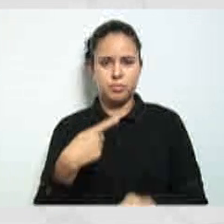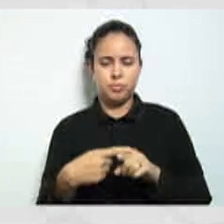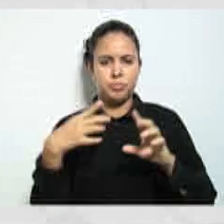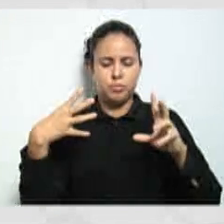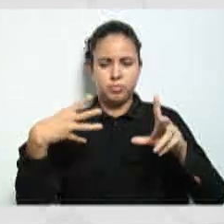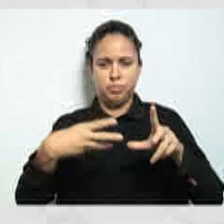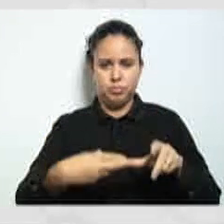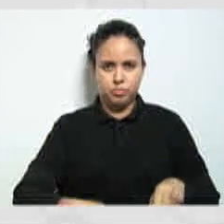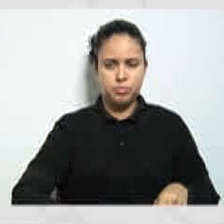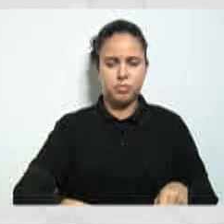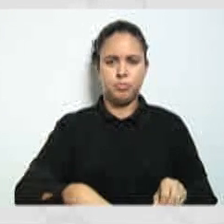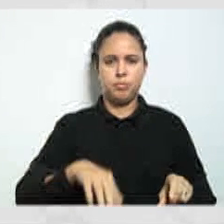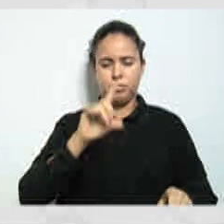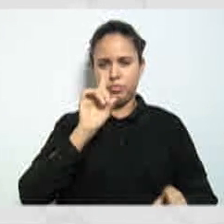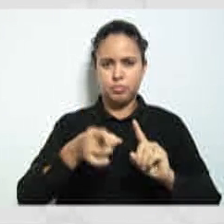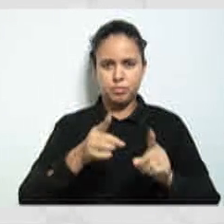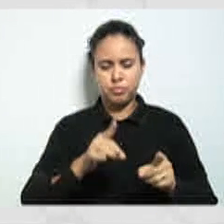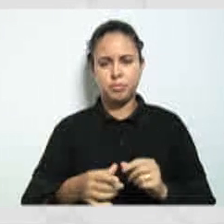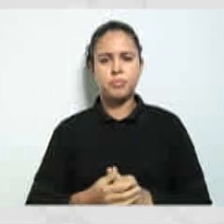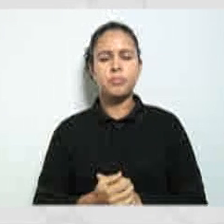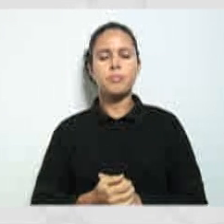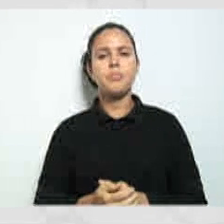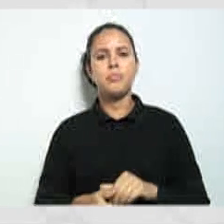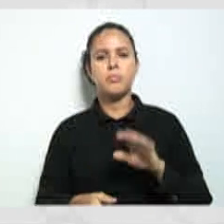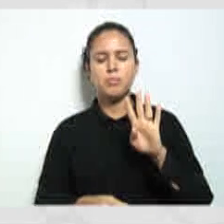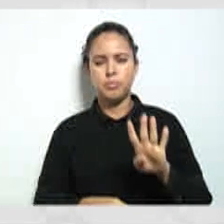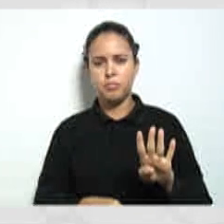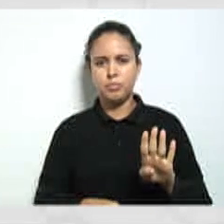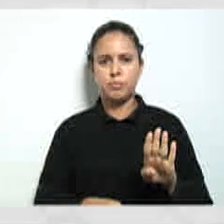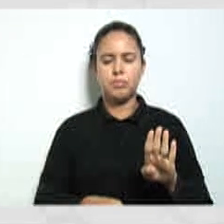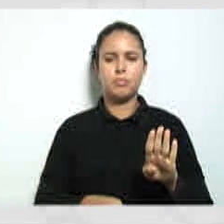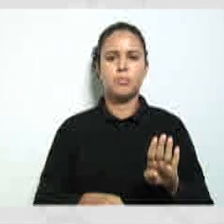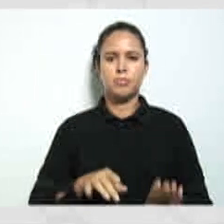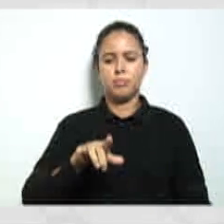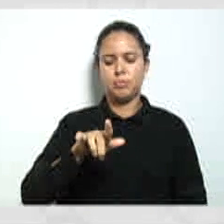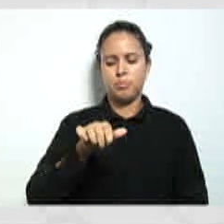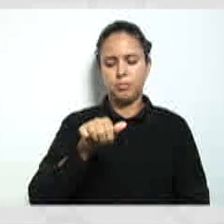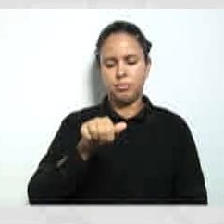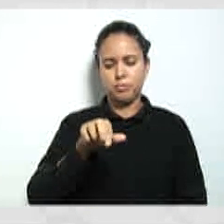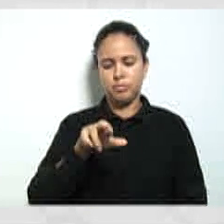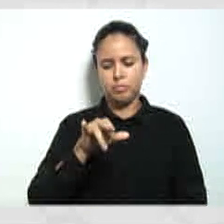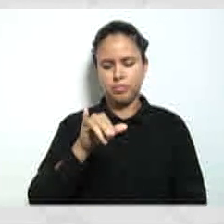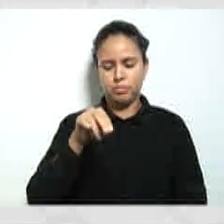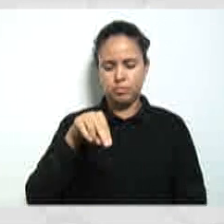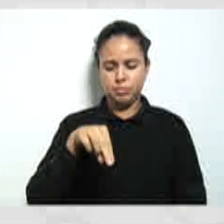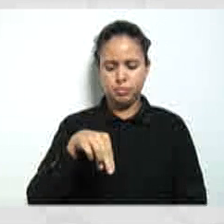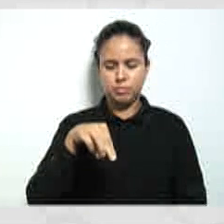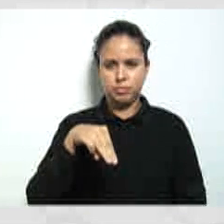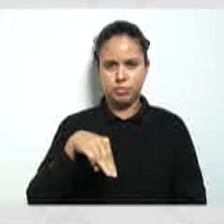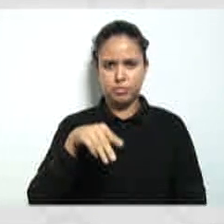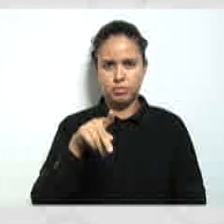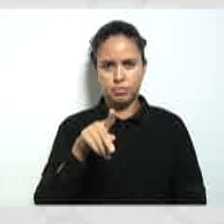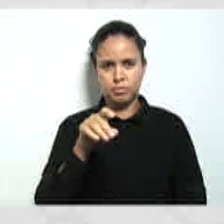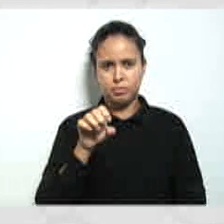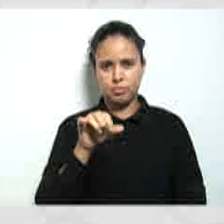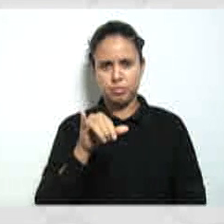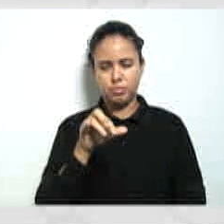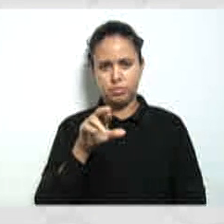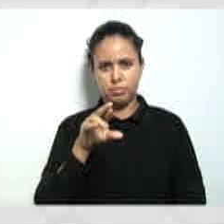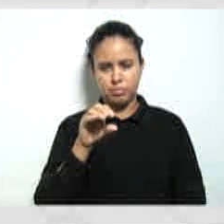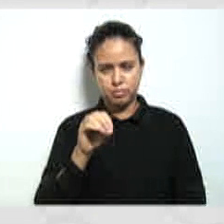B. Os garimpeiros vêm de diversas regiões do país atraídos pela perspectiva de enriquecimento rápido.